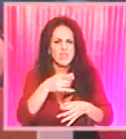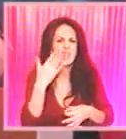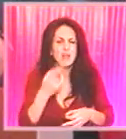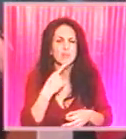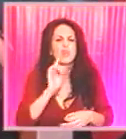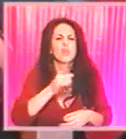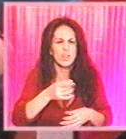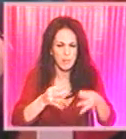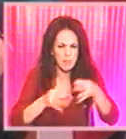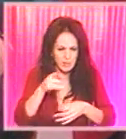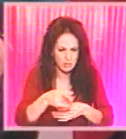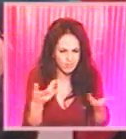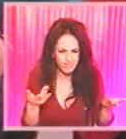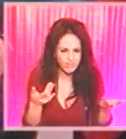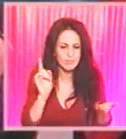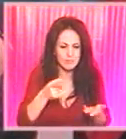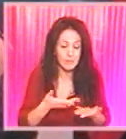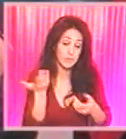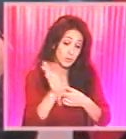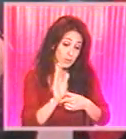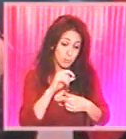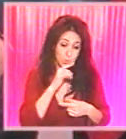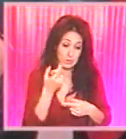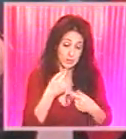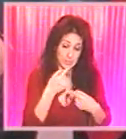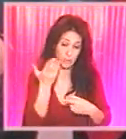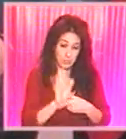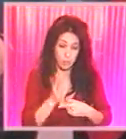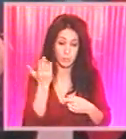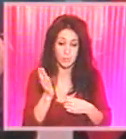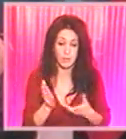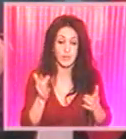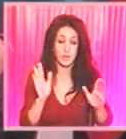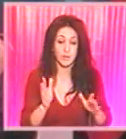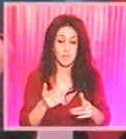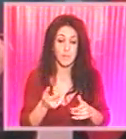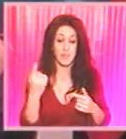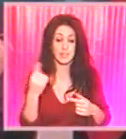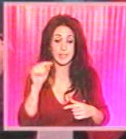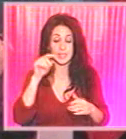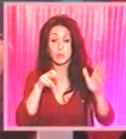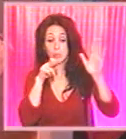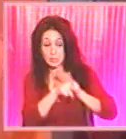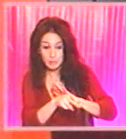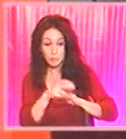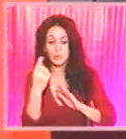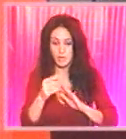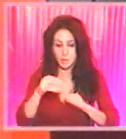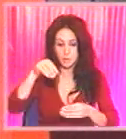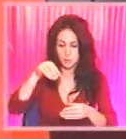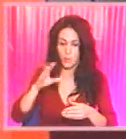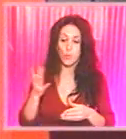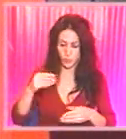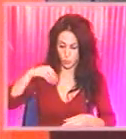tentar perceber o que é. O que é? É um exemplo, à semelhança do que sabemos hoje, e tem aqui na entrada aqueles leitores para